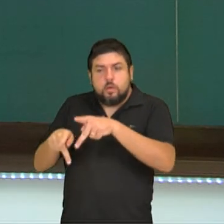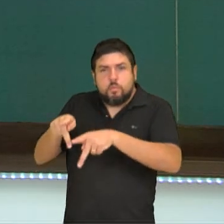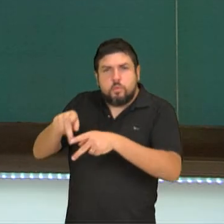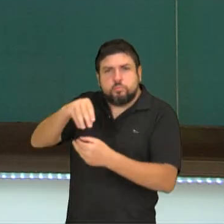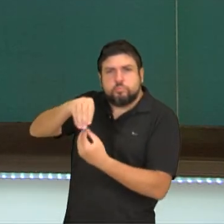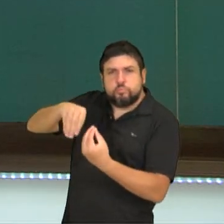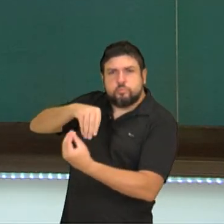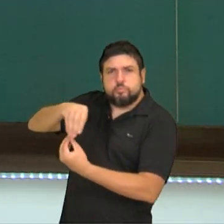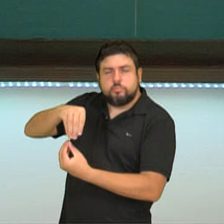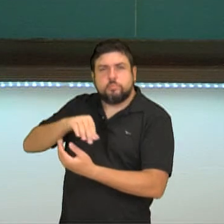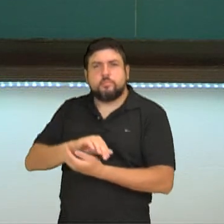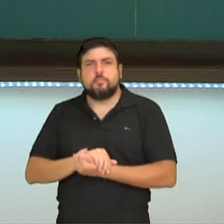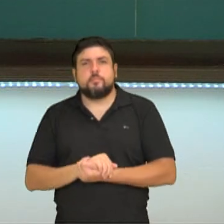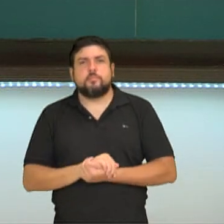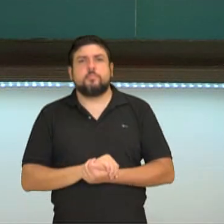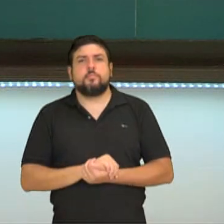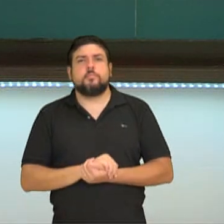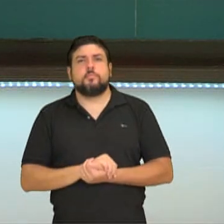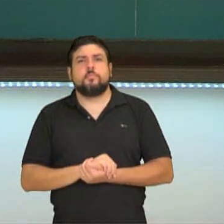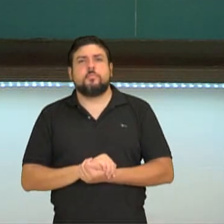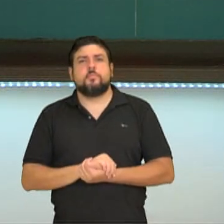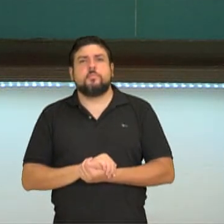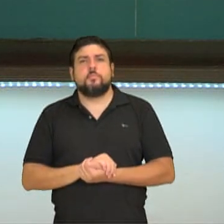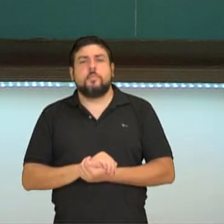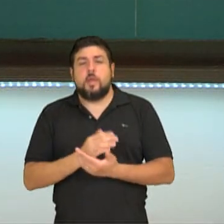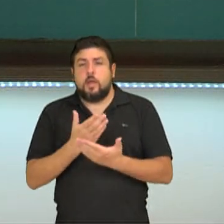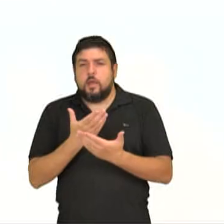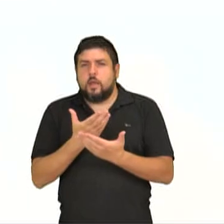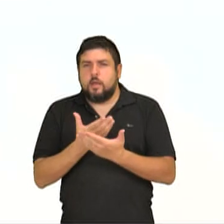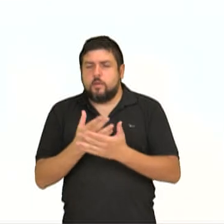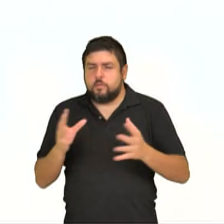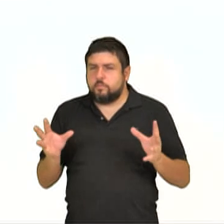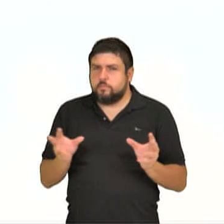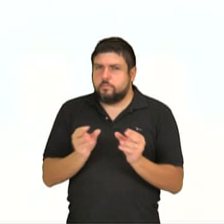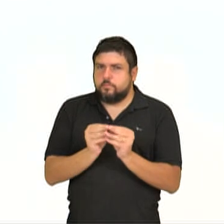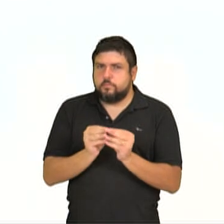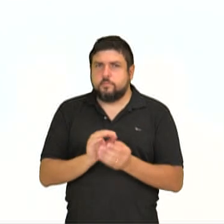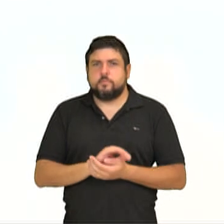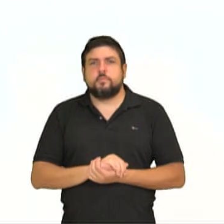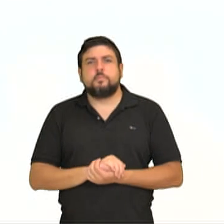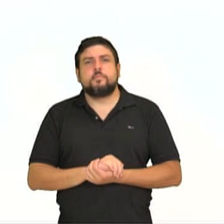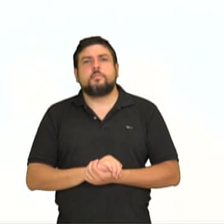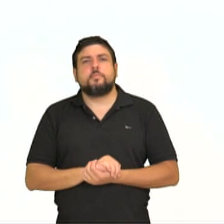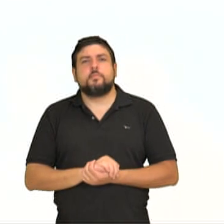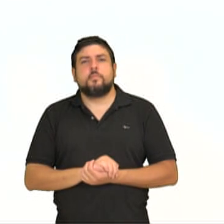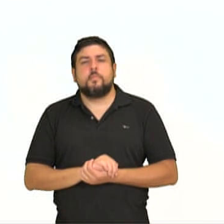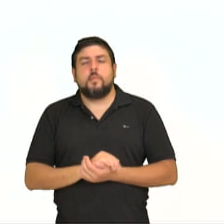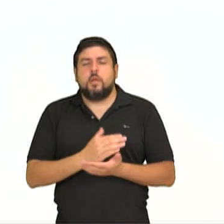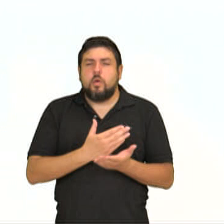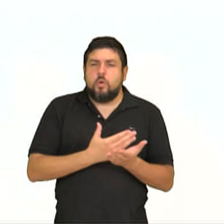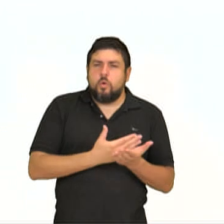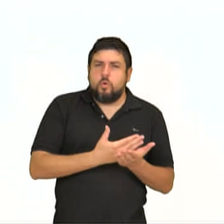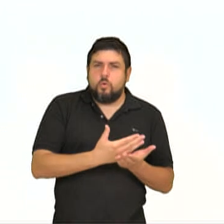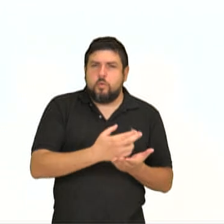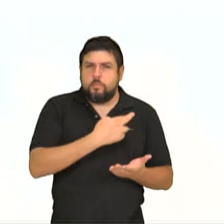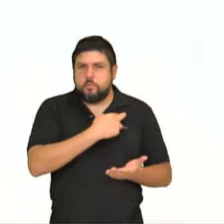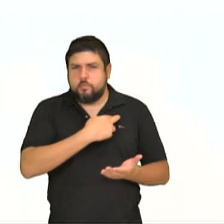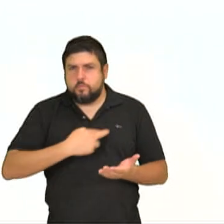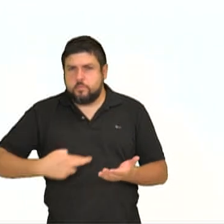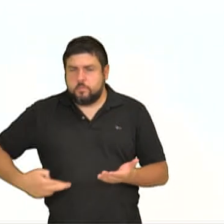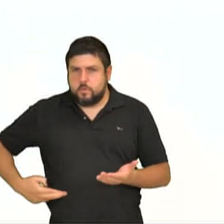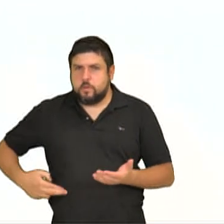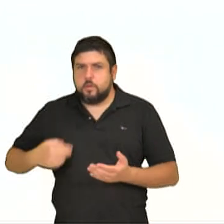pessoal? Então, o que a gente viu nessa aula? Com o início da República, os patrícios eles chegaram